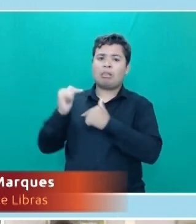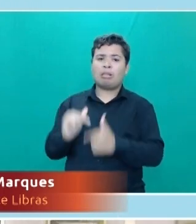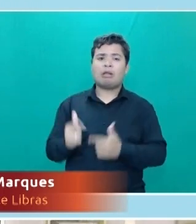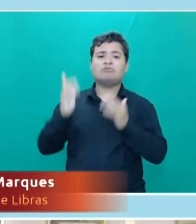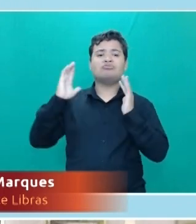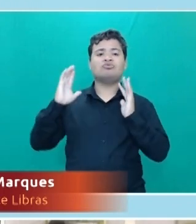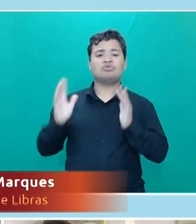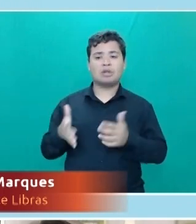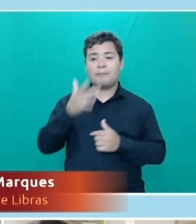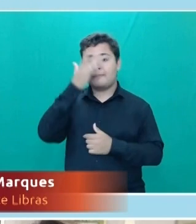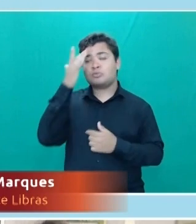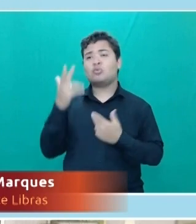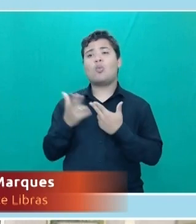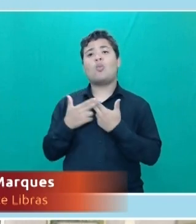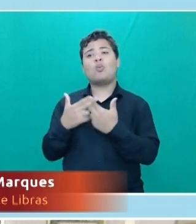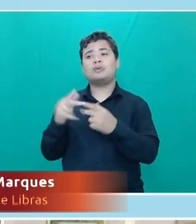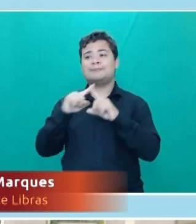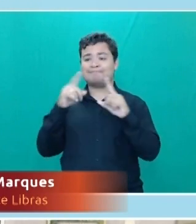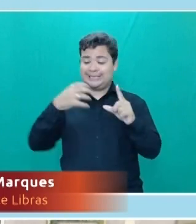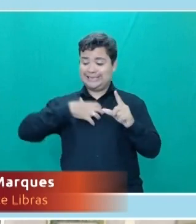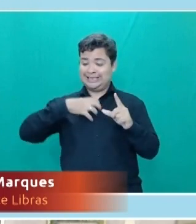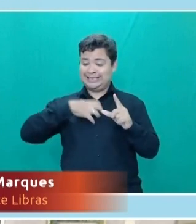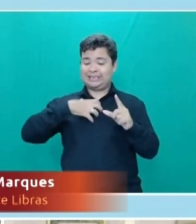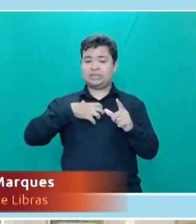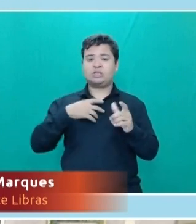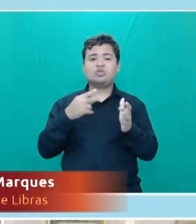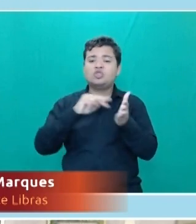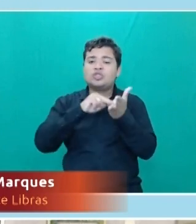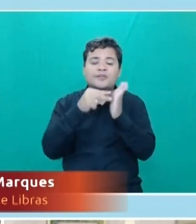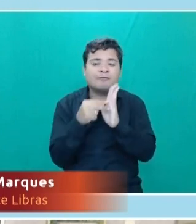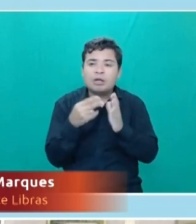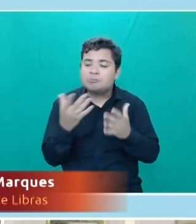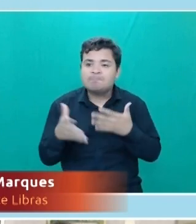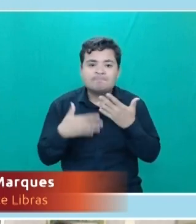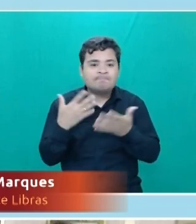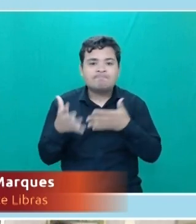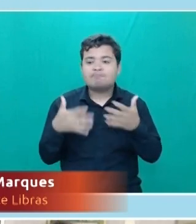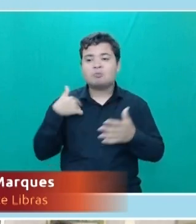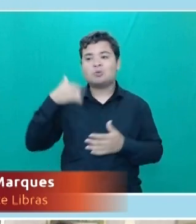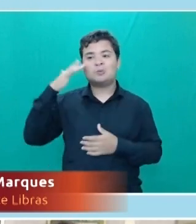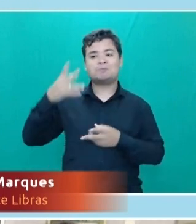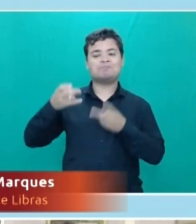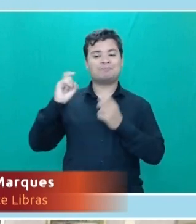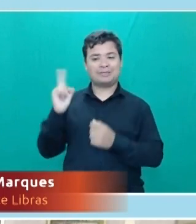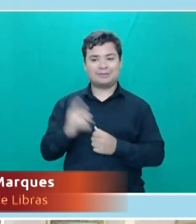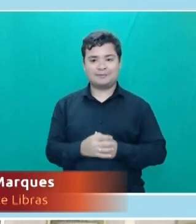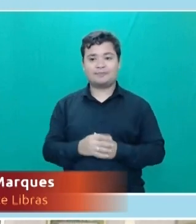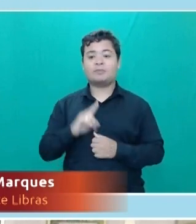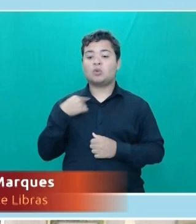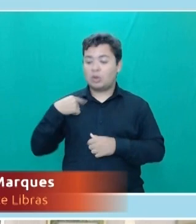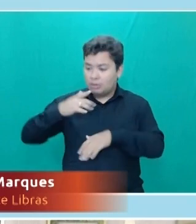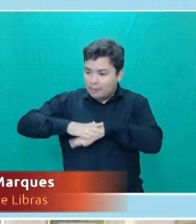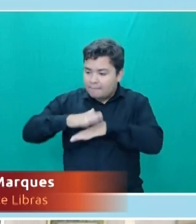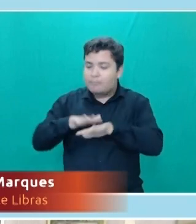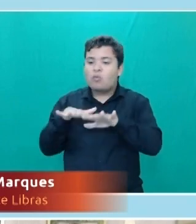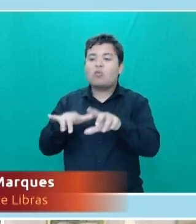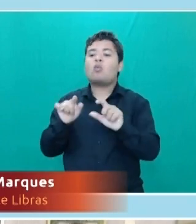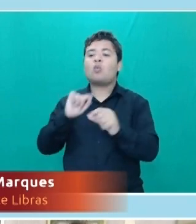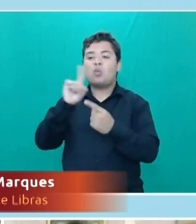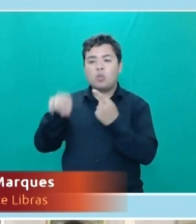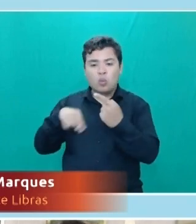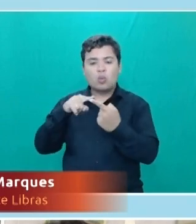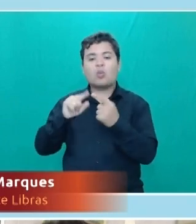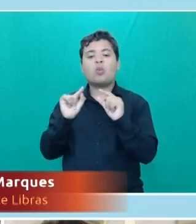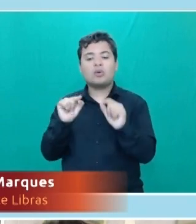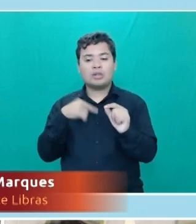sem perceber o sentido que elas têm, né, na sua origem. E há um movimento da gente rever isso, não usar